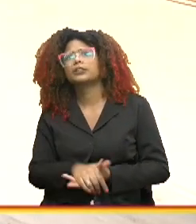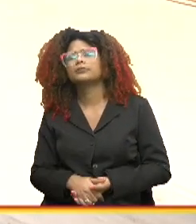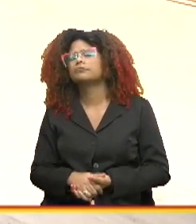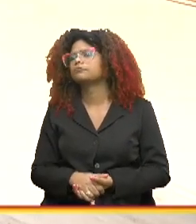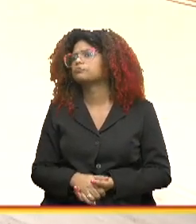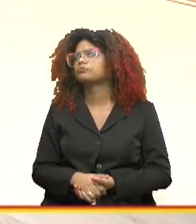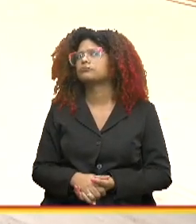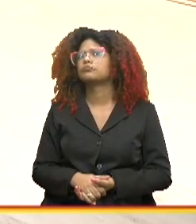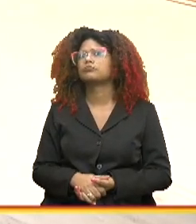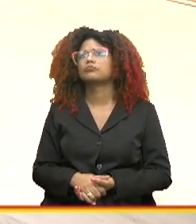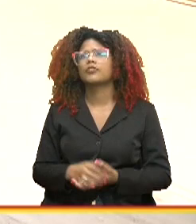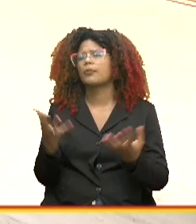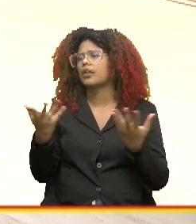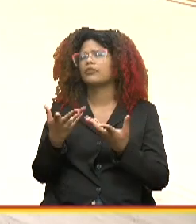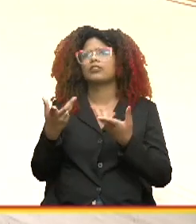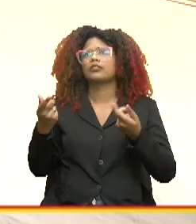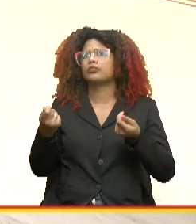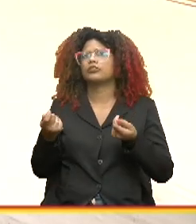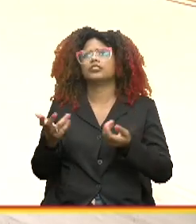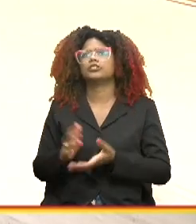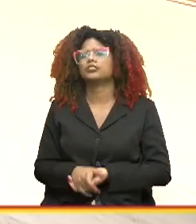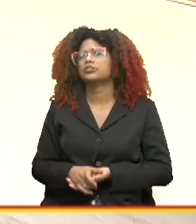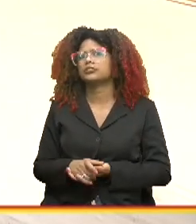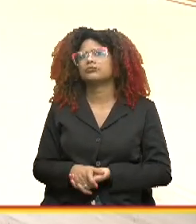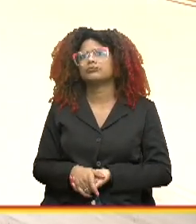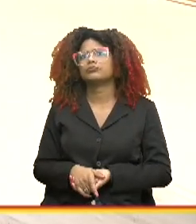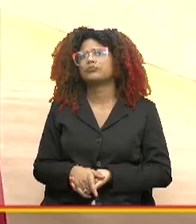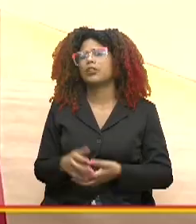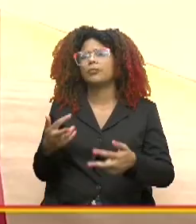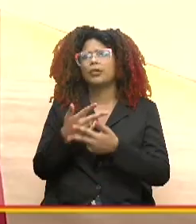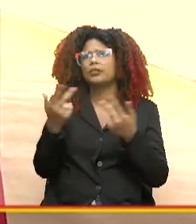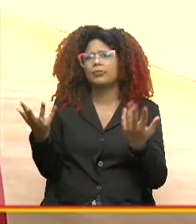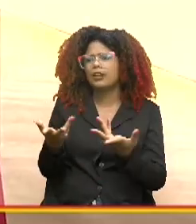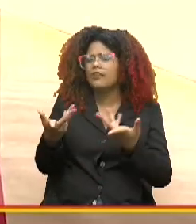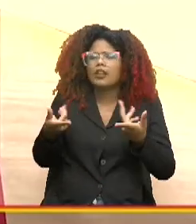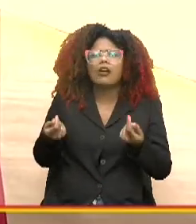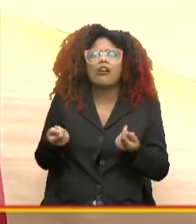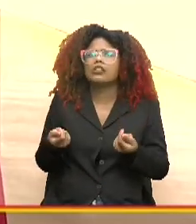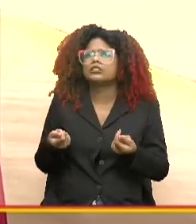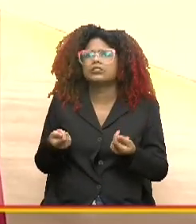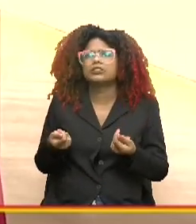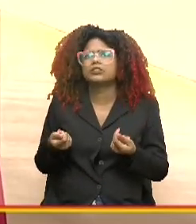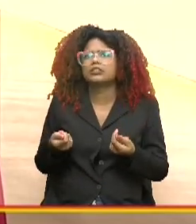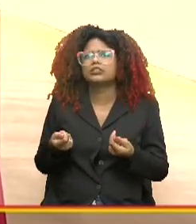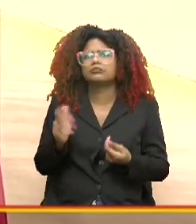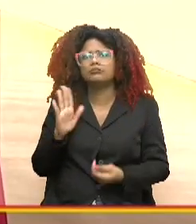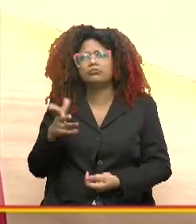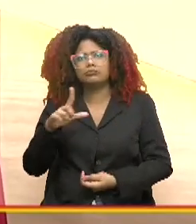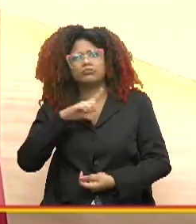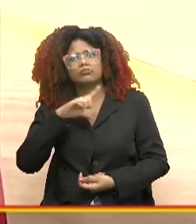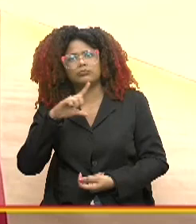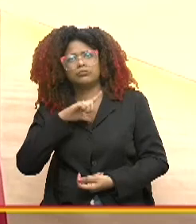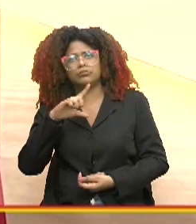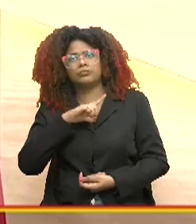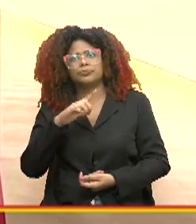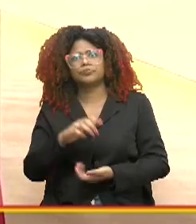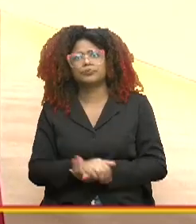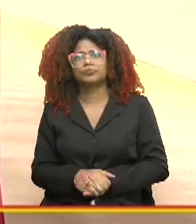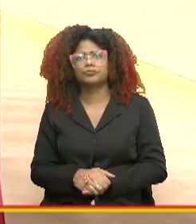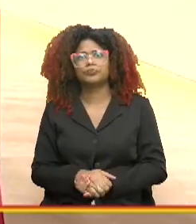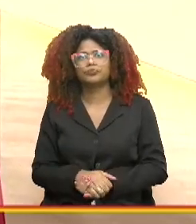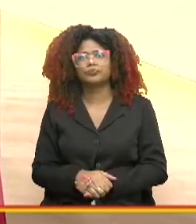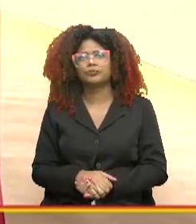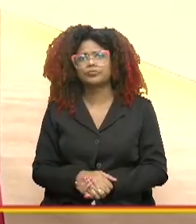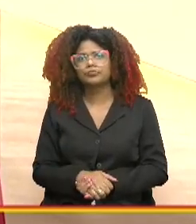incrível sim sim é uma coisa muito incrível né já nós tivemos uma assim